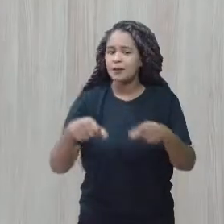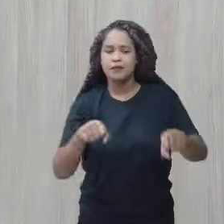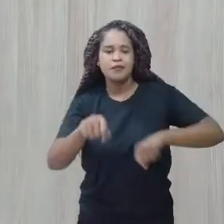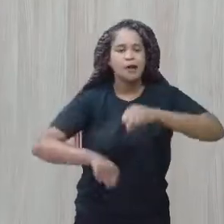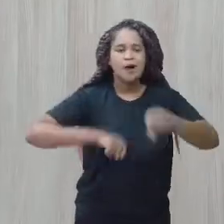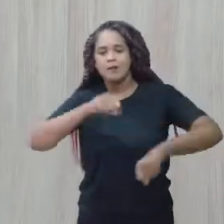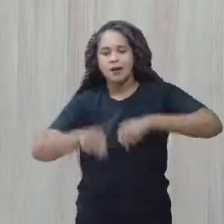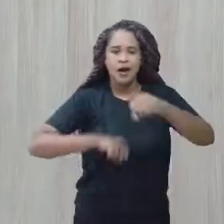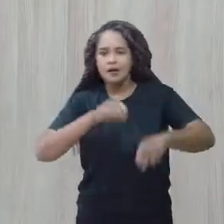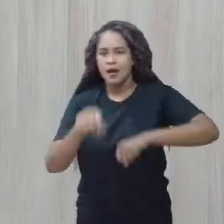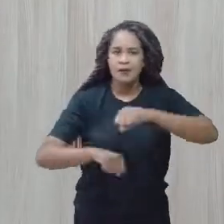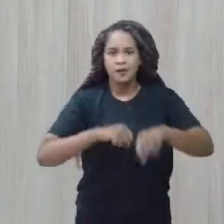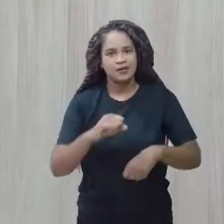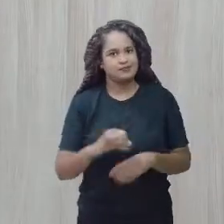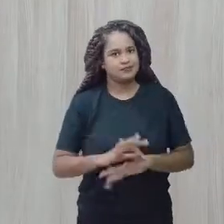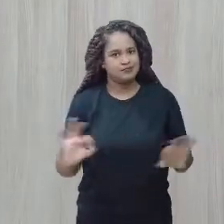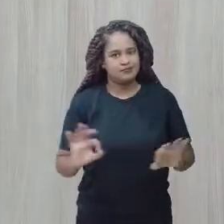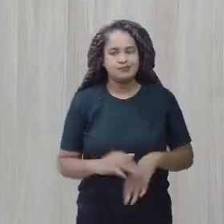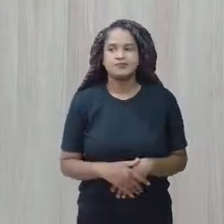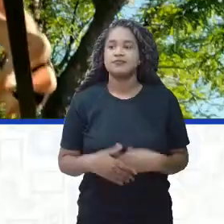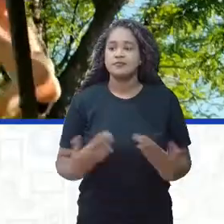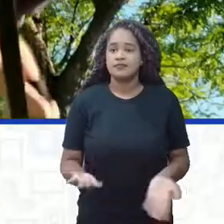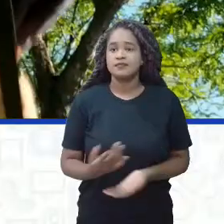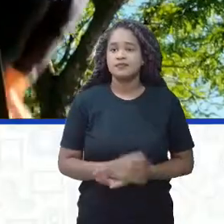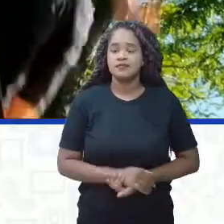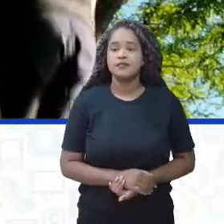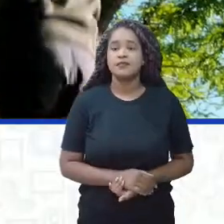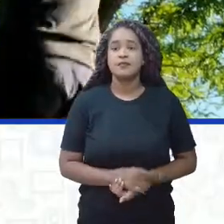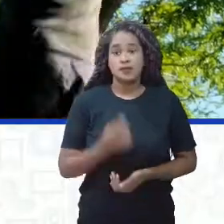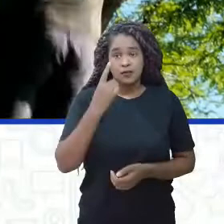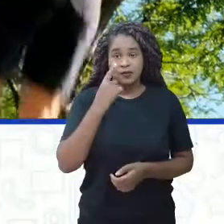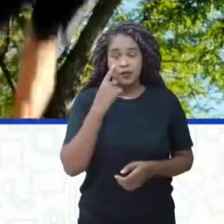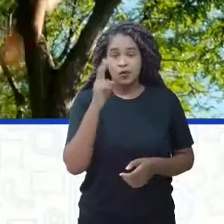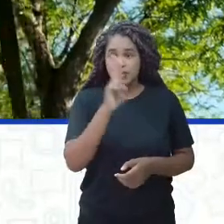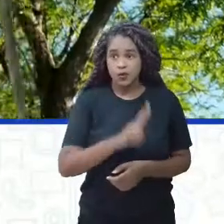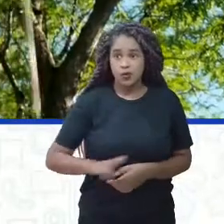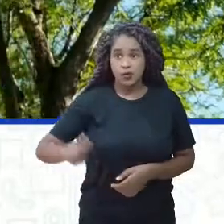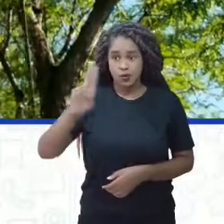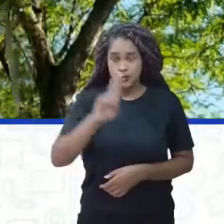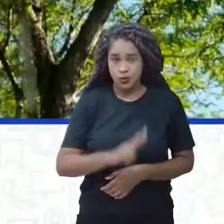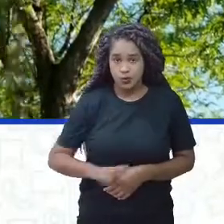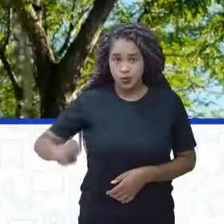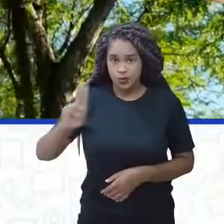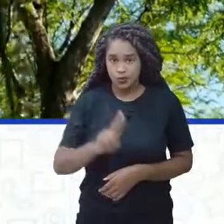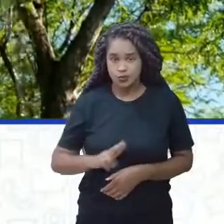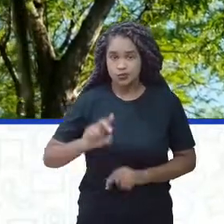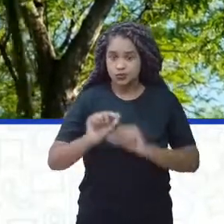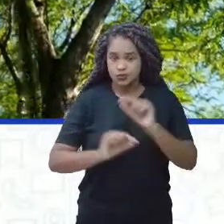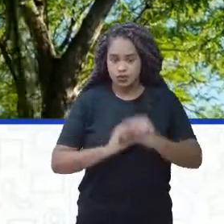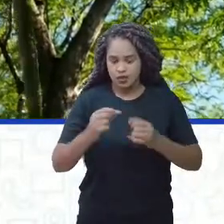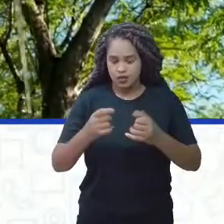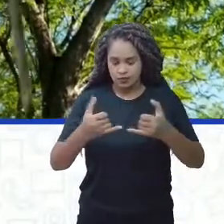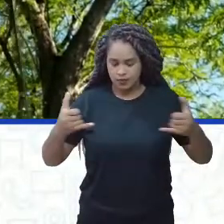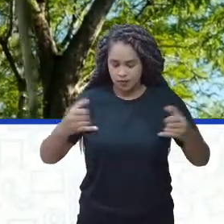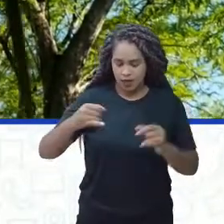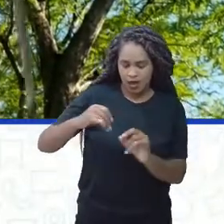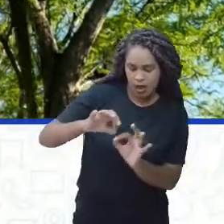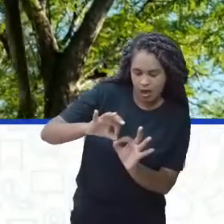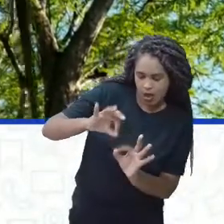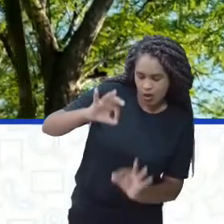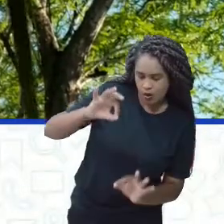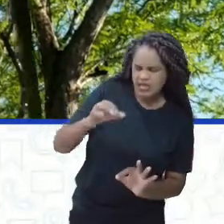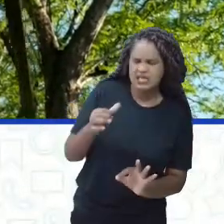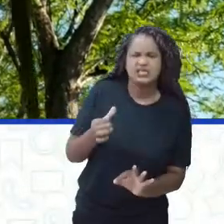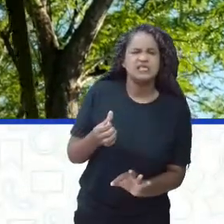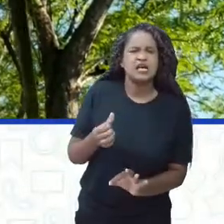mais. São utilizadas fitas colocadas a partir de 60 centímetros de altura, que dão a